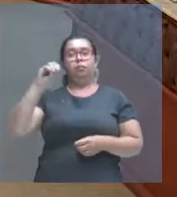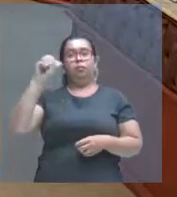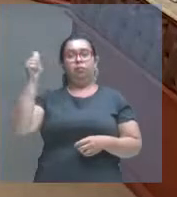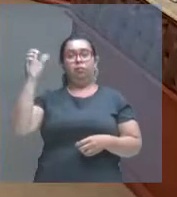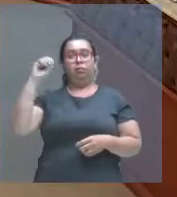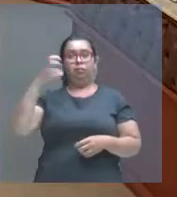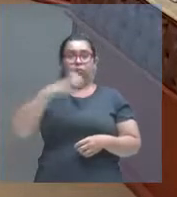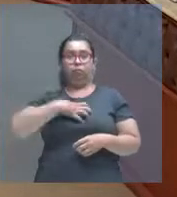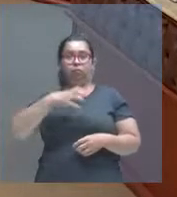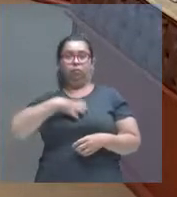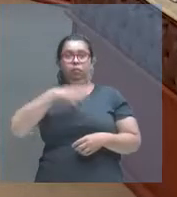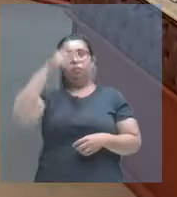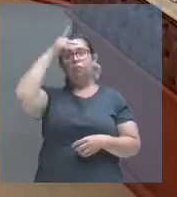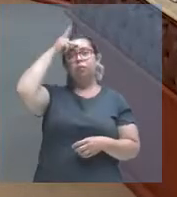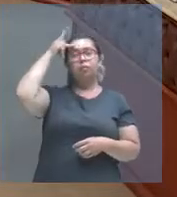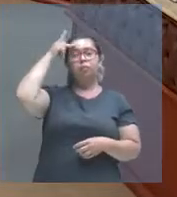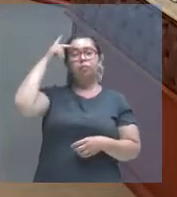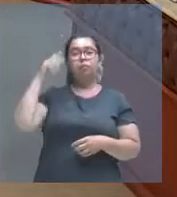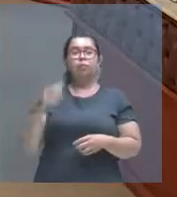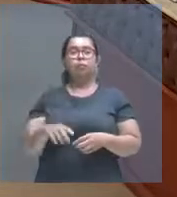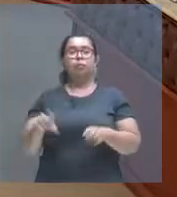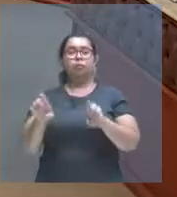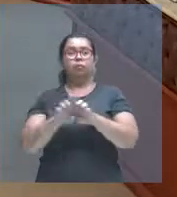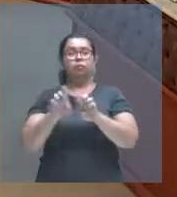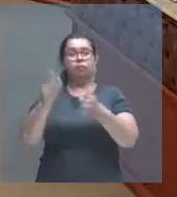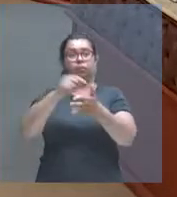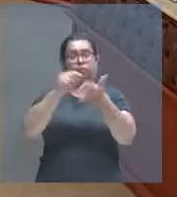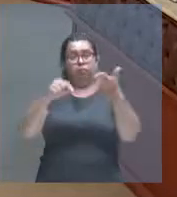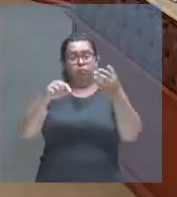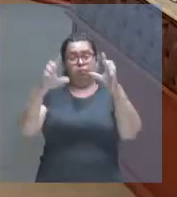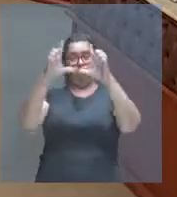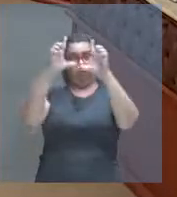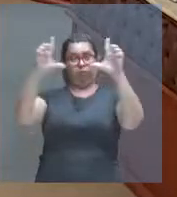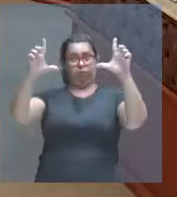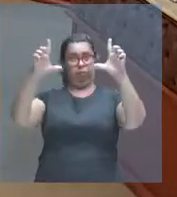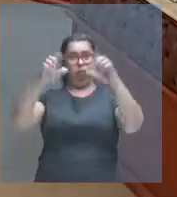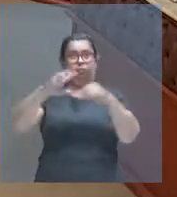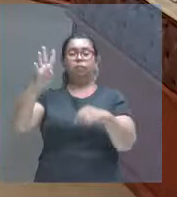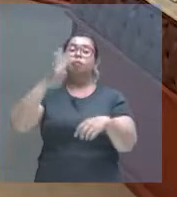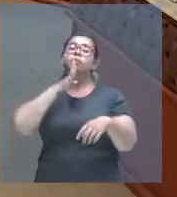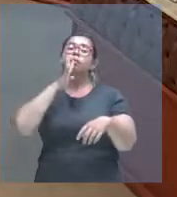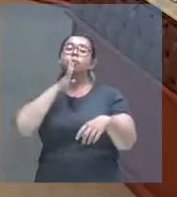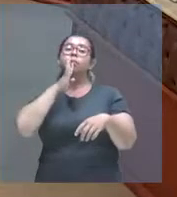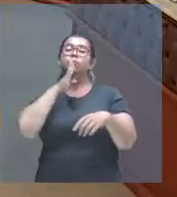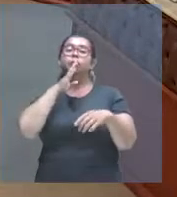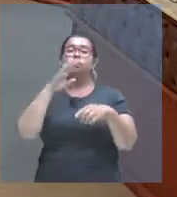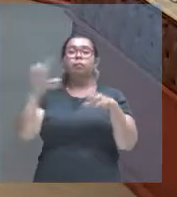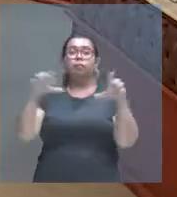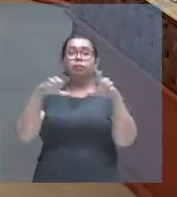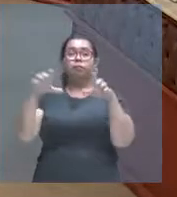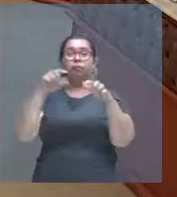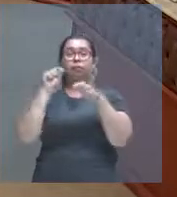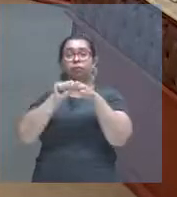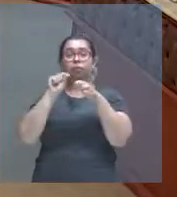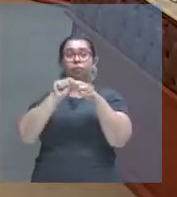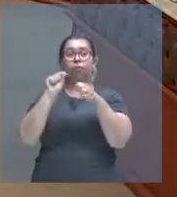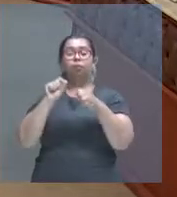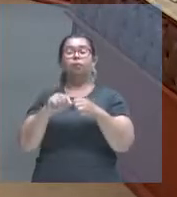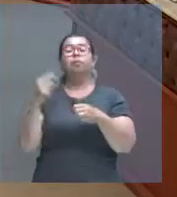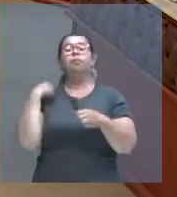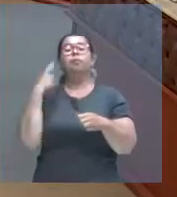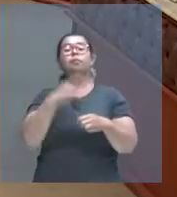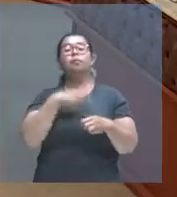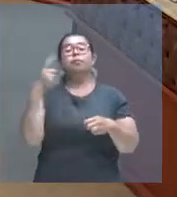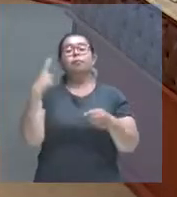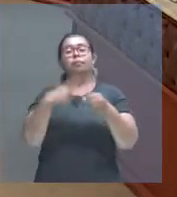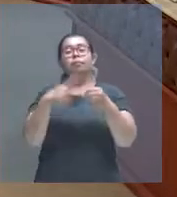Lima, João Baiano, está assim escrito na nossa placa, em reconhecimento aos relevantes serviços que vem prestando em nossa